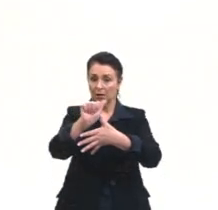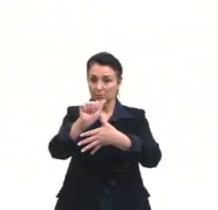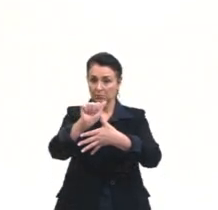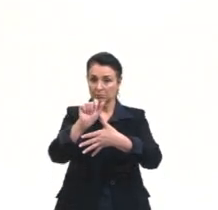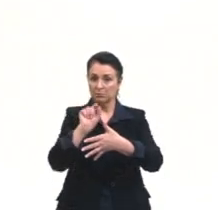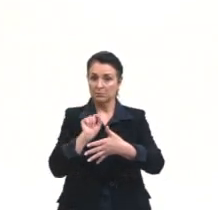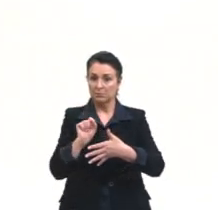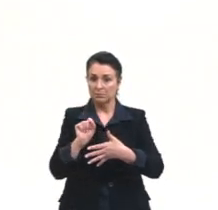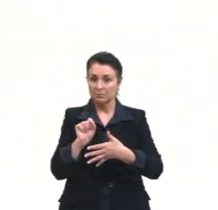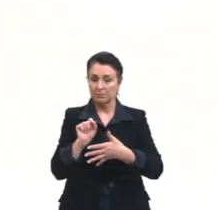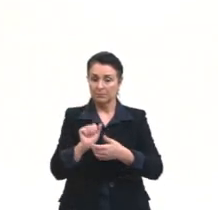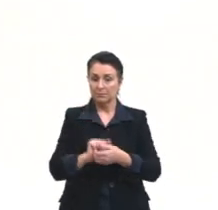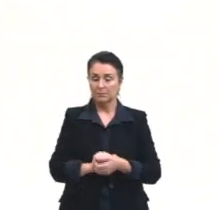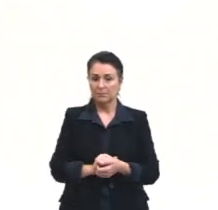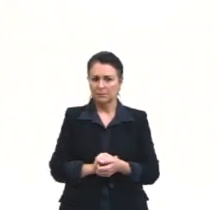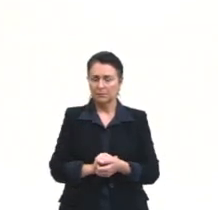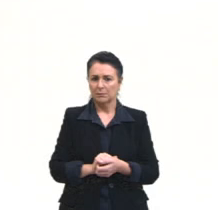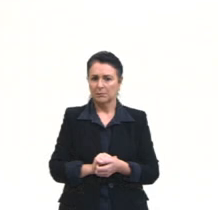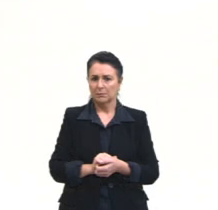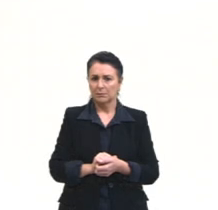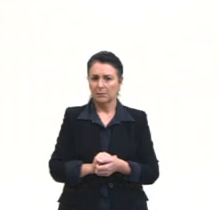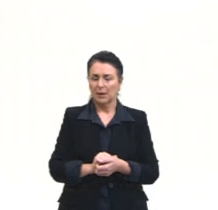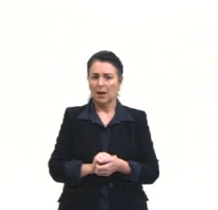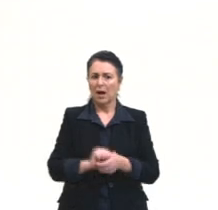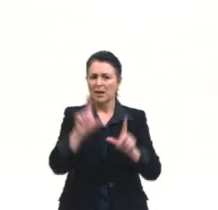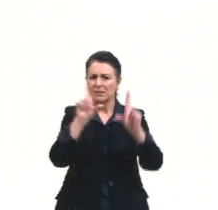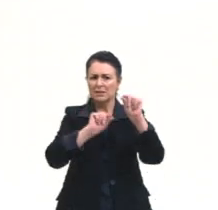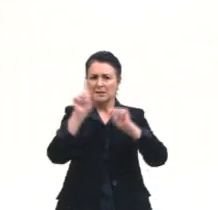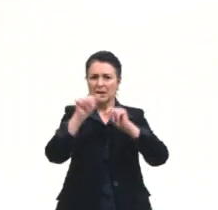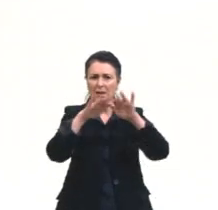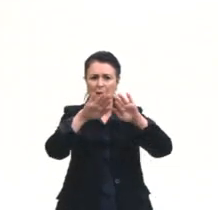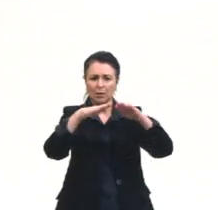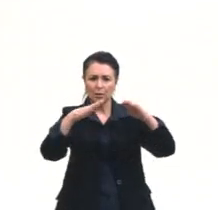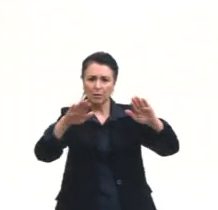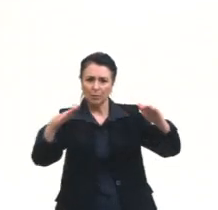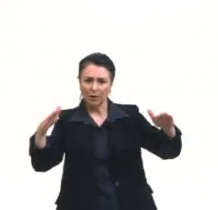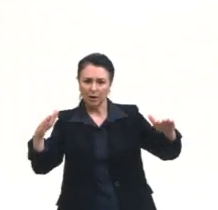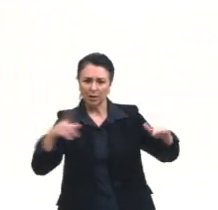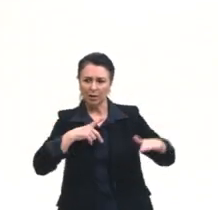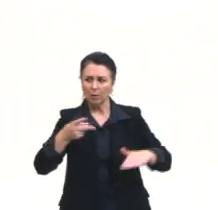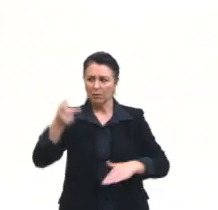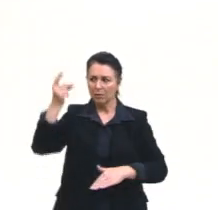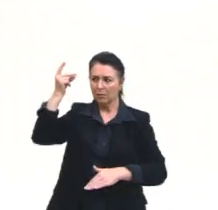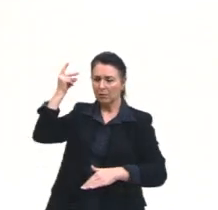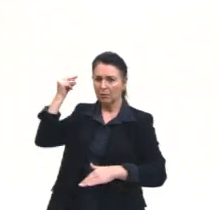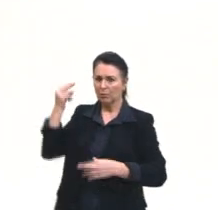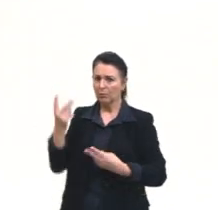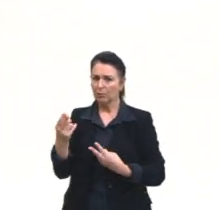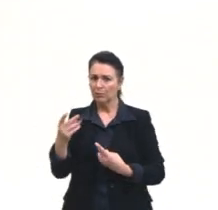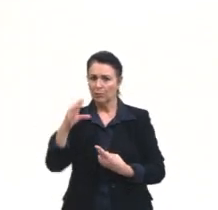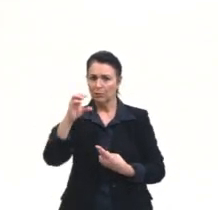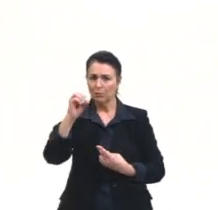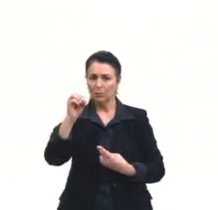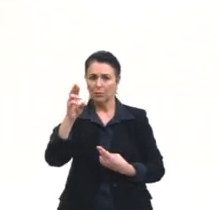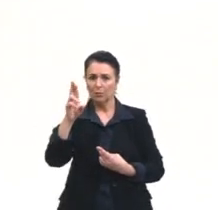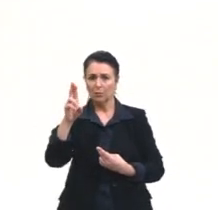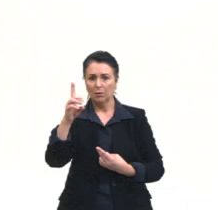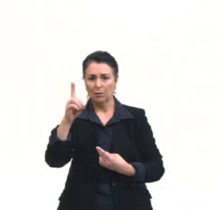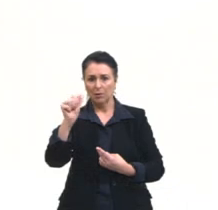que diz e a estrela do mar tem um ancestral comum com os cordata